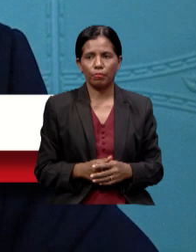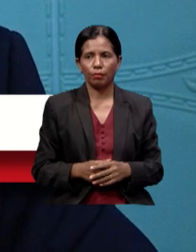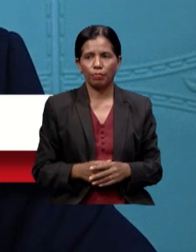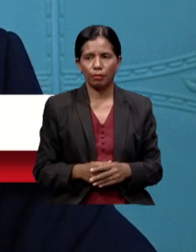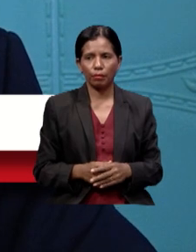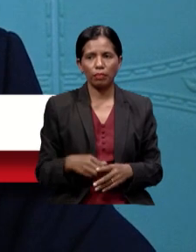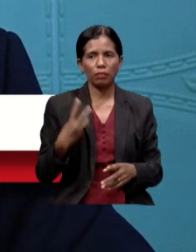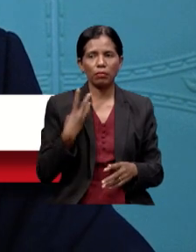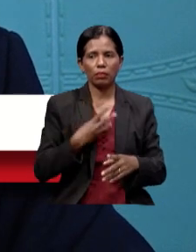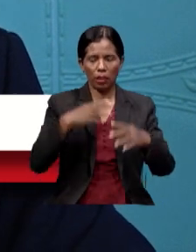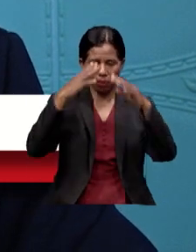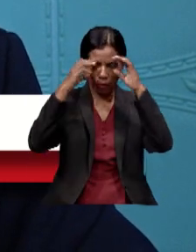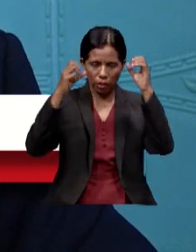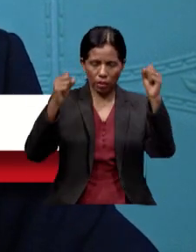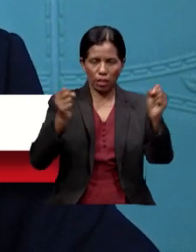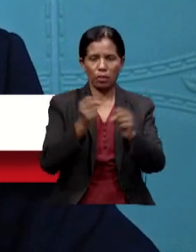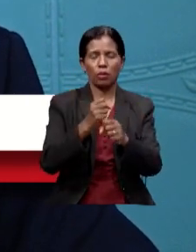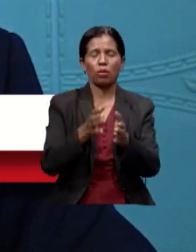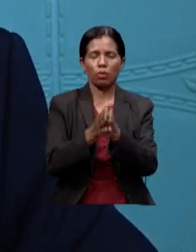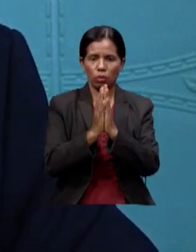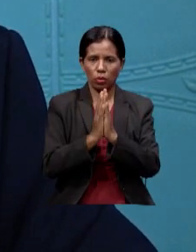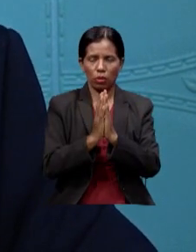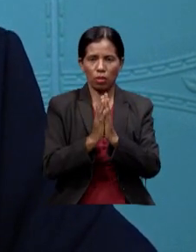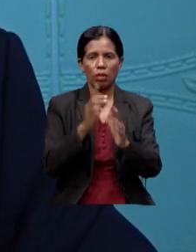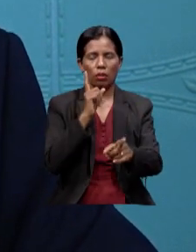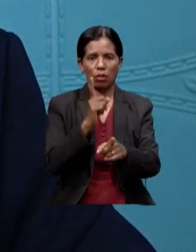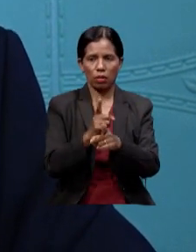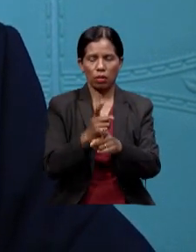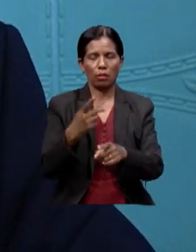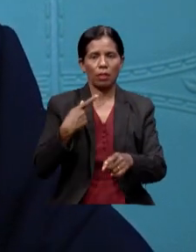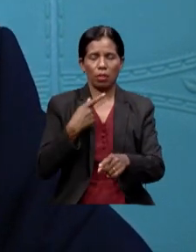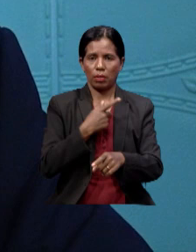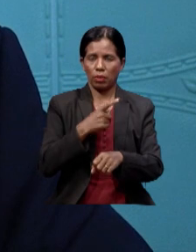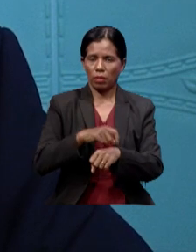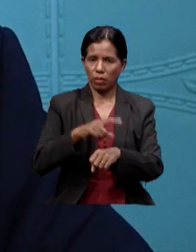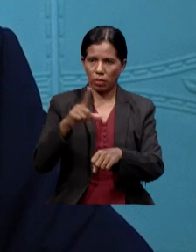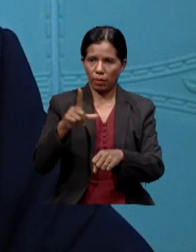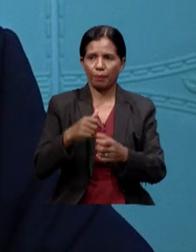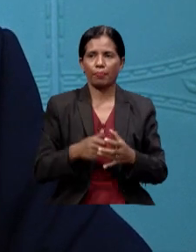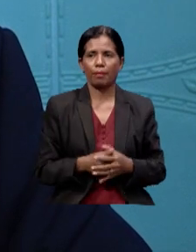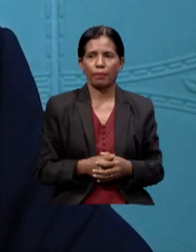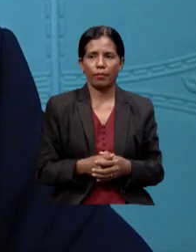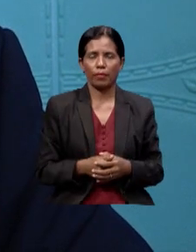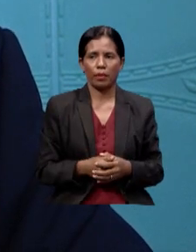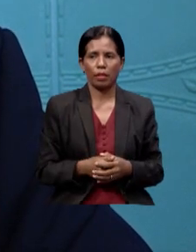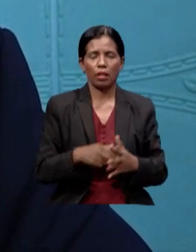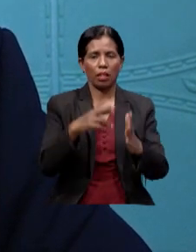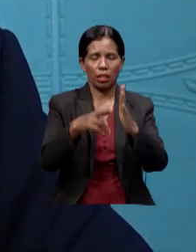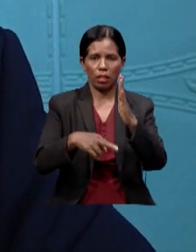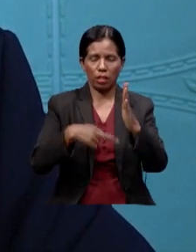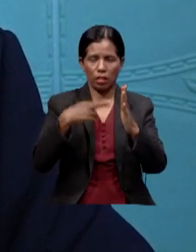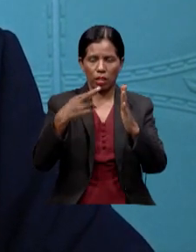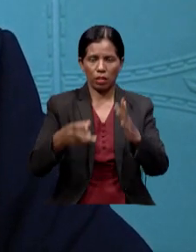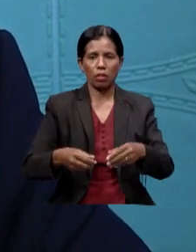Também a minha presidente bancada bahalou na justificação e a plenária. E o regimento foi